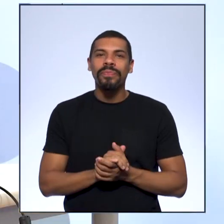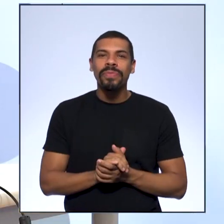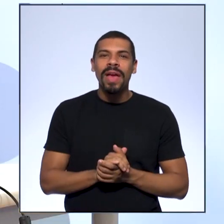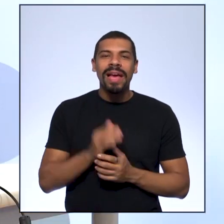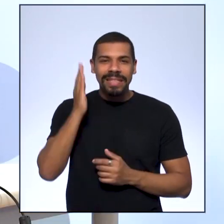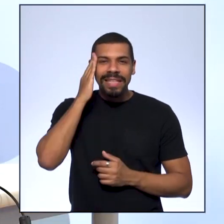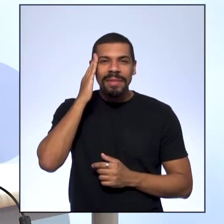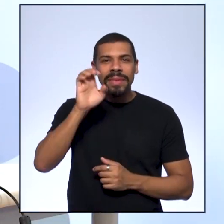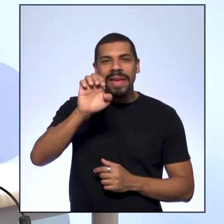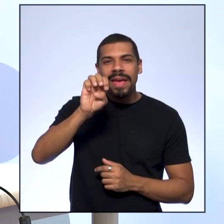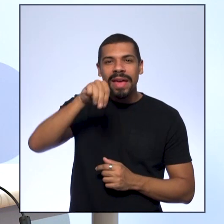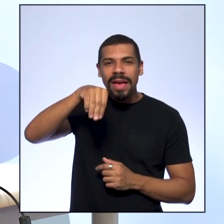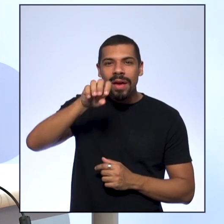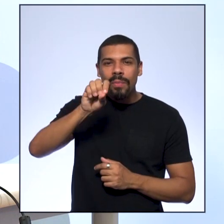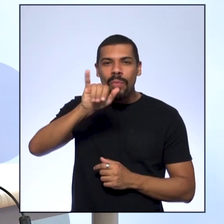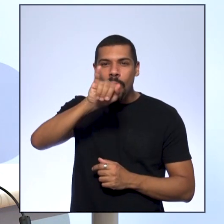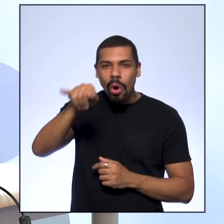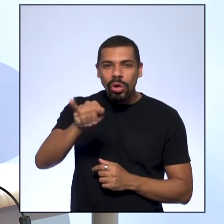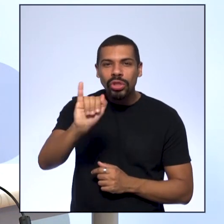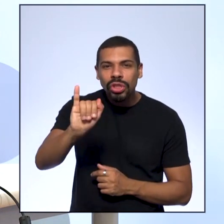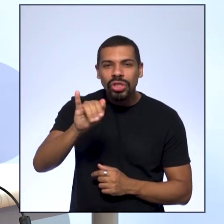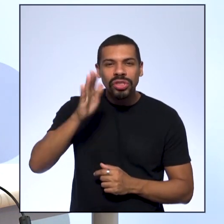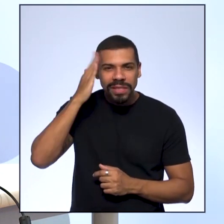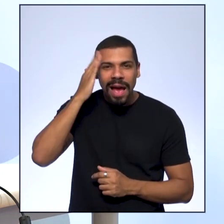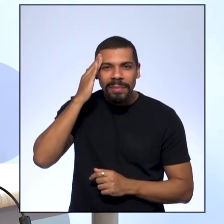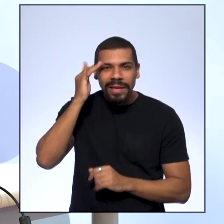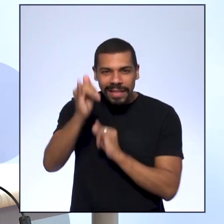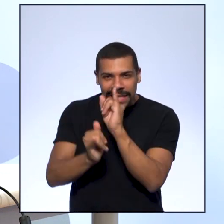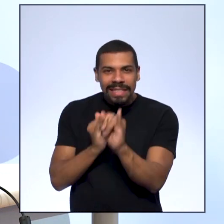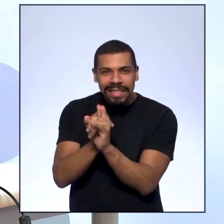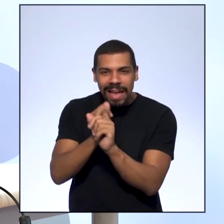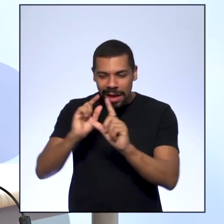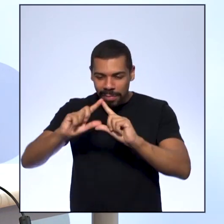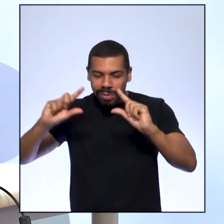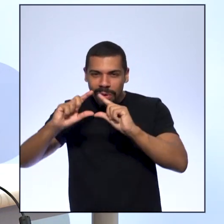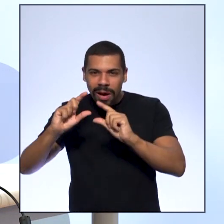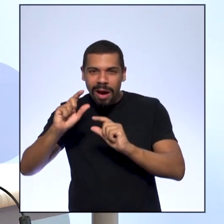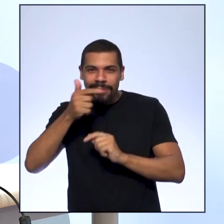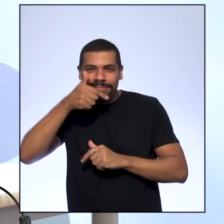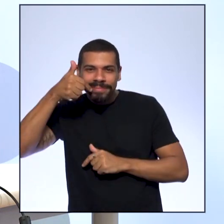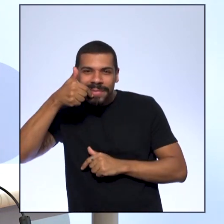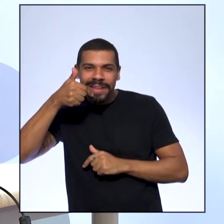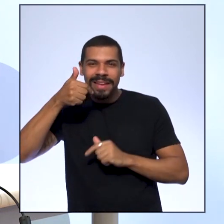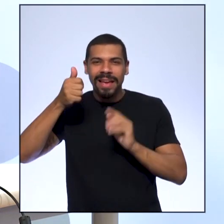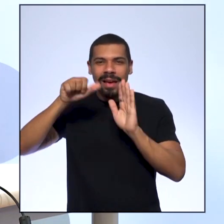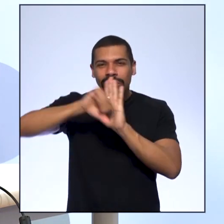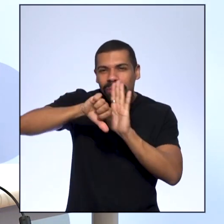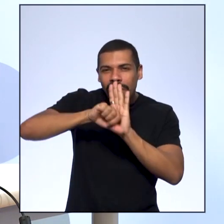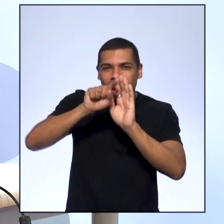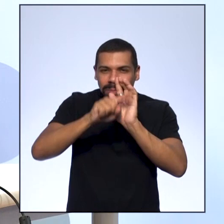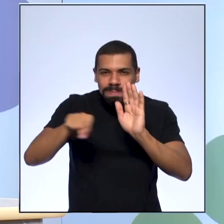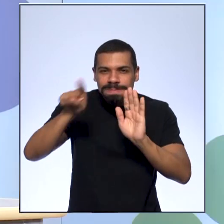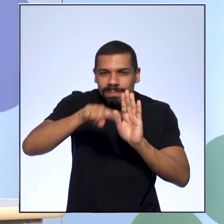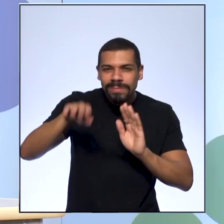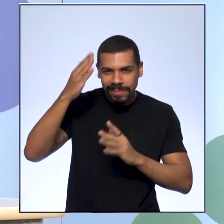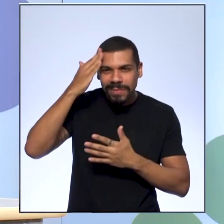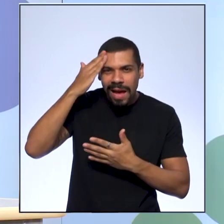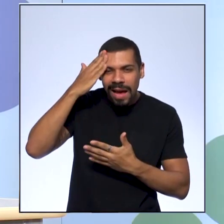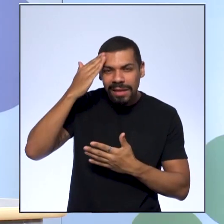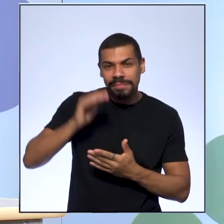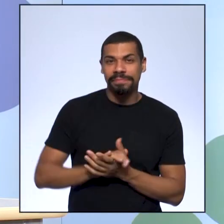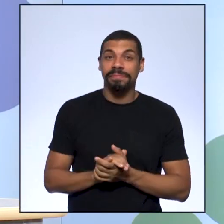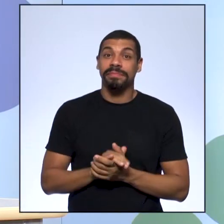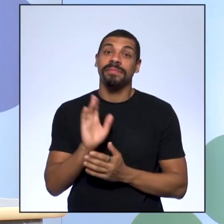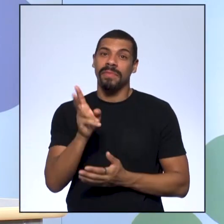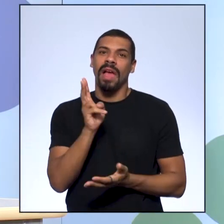totalmente logográfico, né? Então, a gente retoma um pouquinho essa cultura de transmitir ideias por símbolos, né? São as permanências da história,